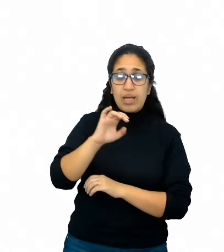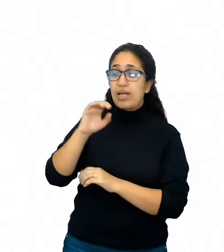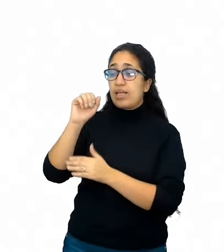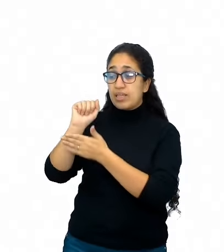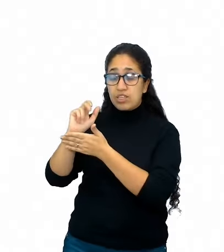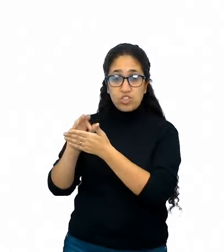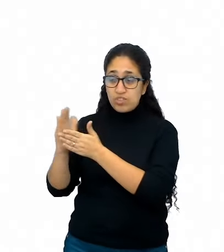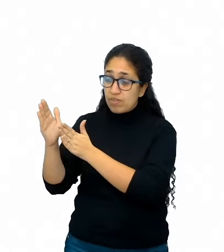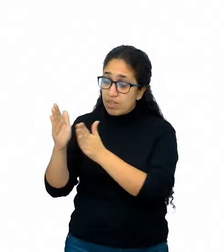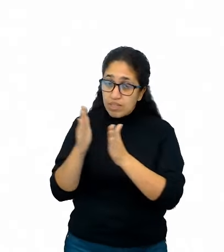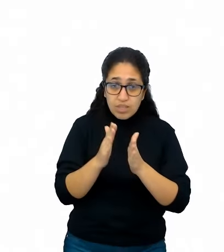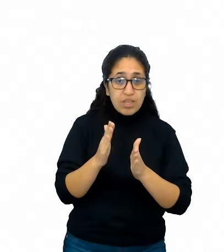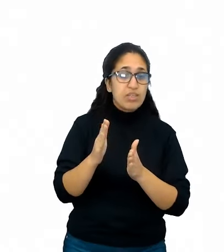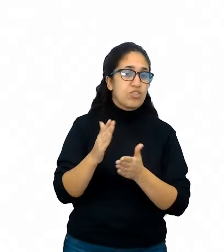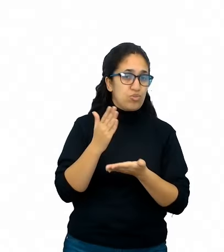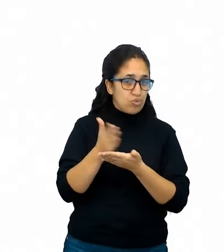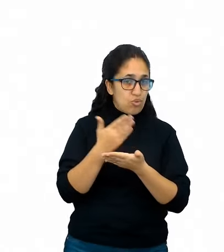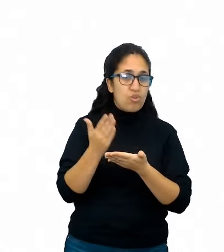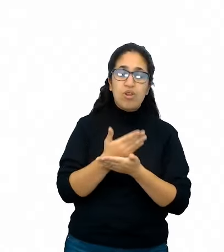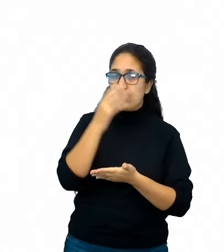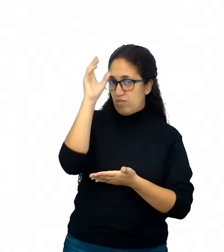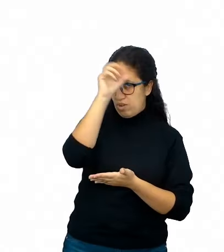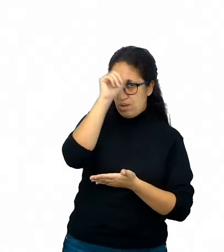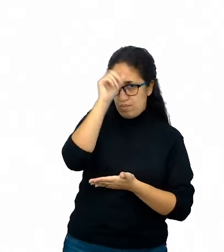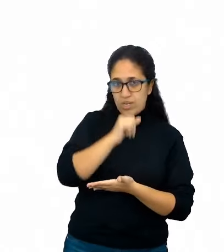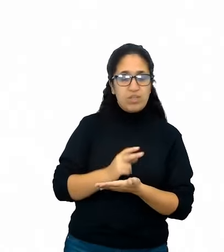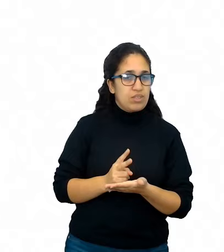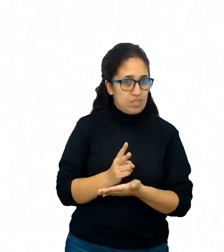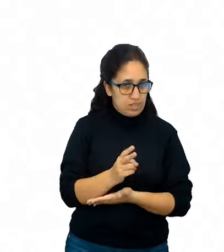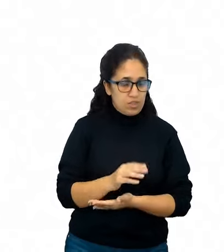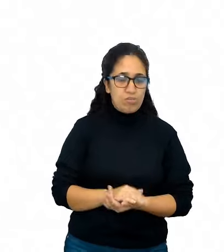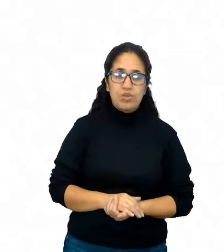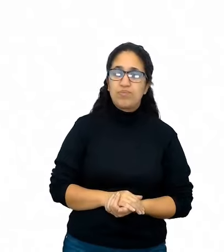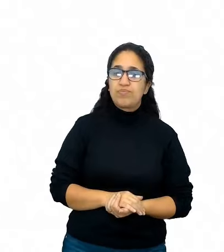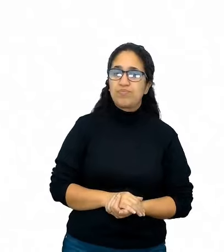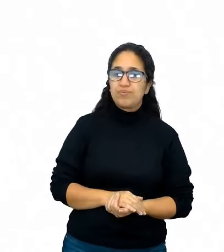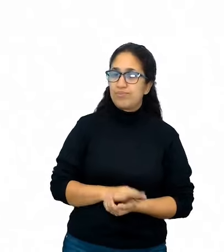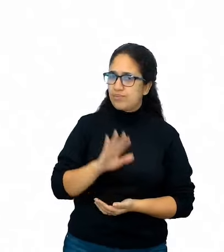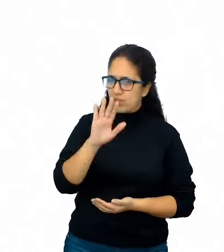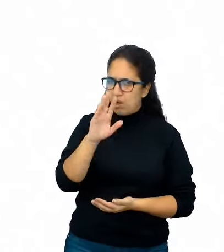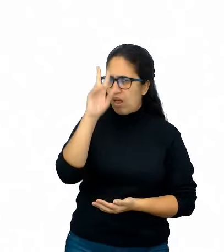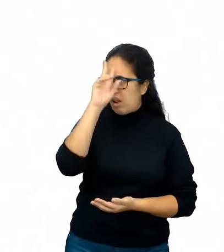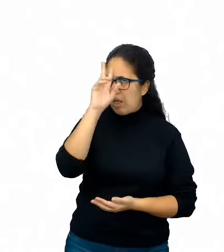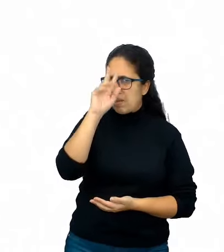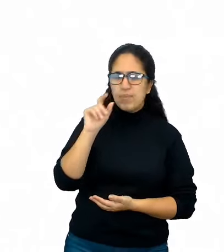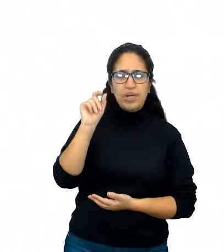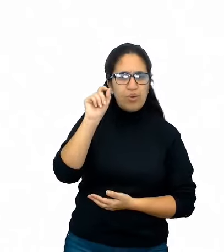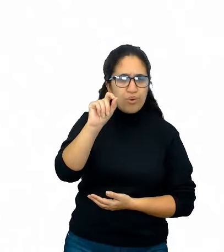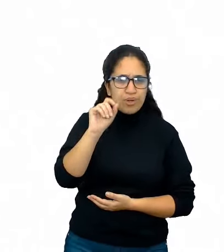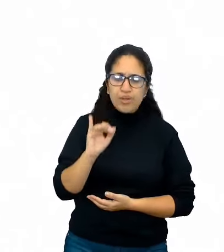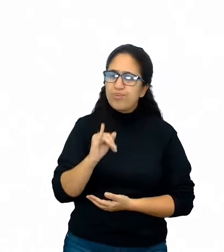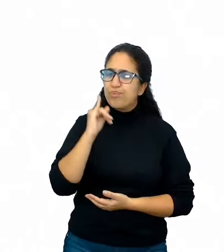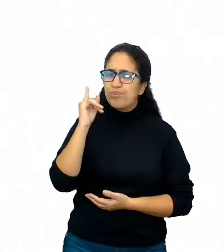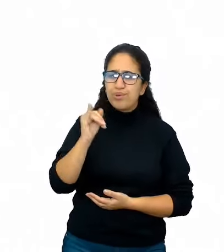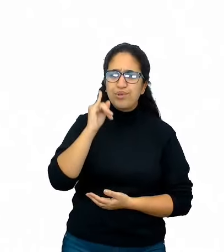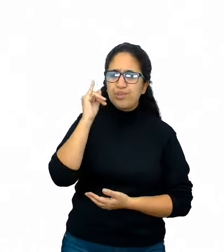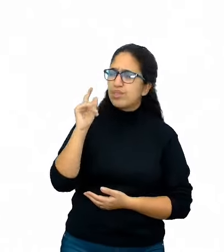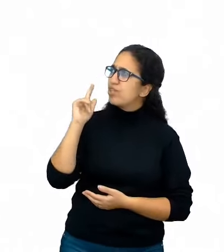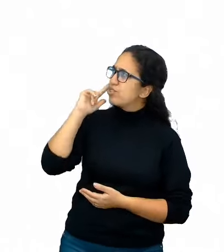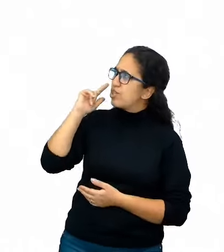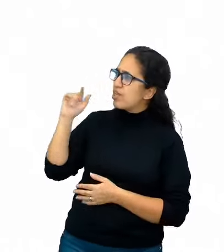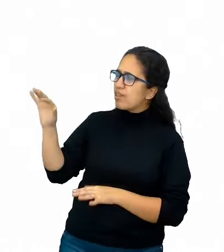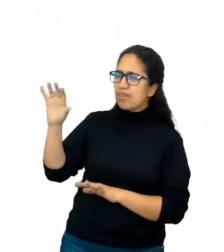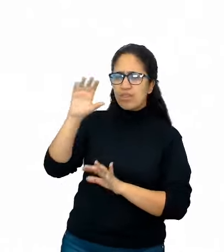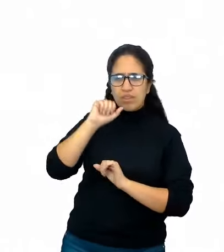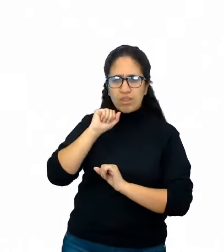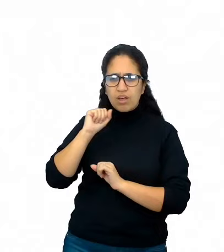de atividades do Aprender Sempre. Então, ressaltamos, né, que é importante essa apropriação